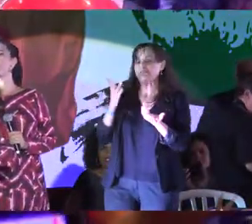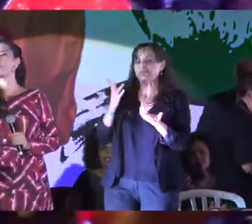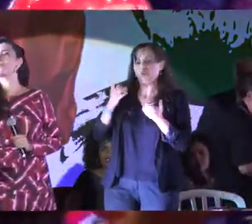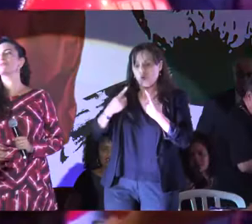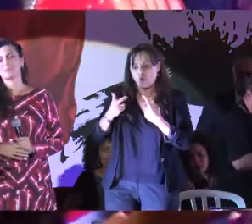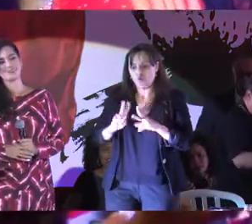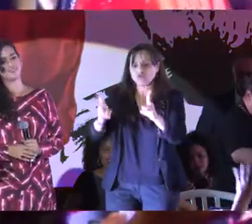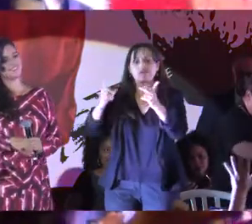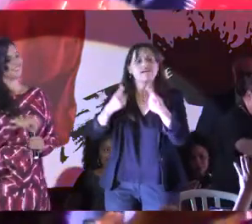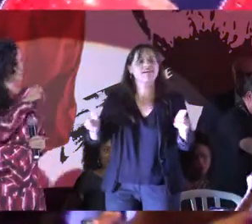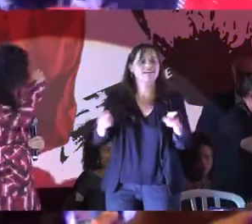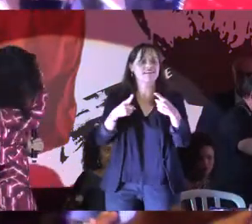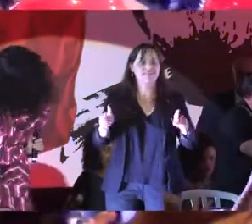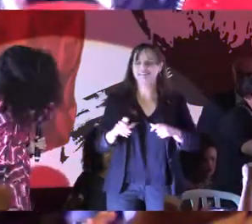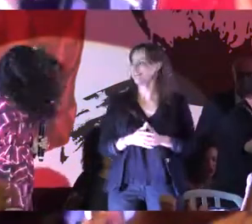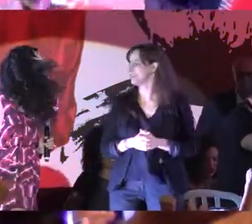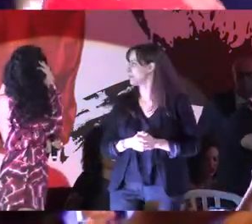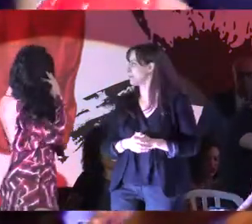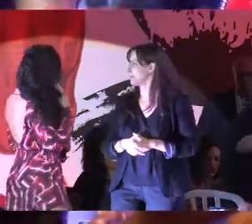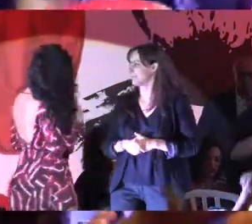político.